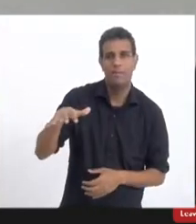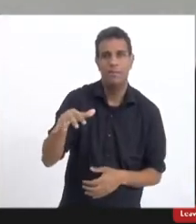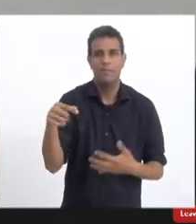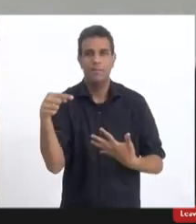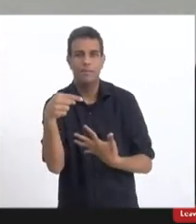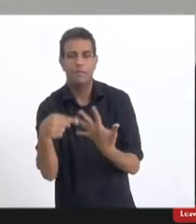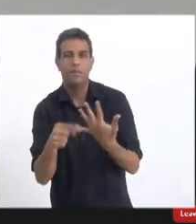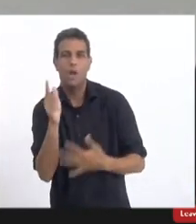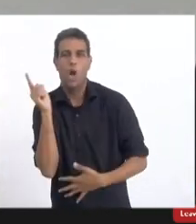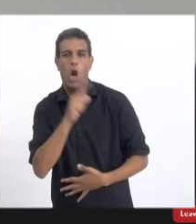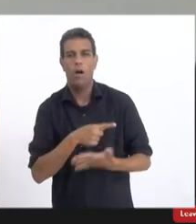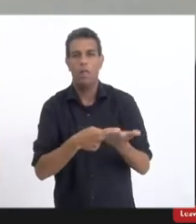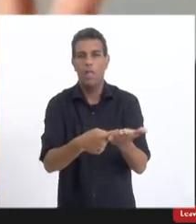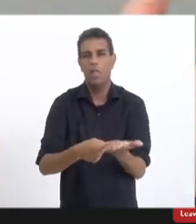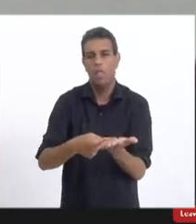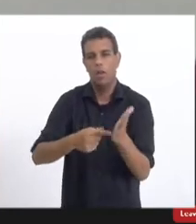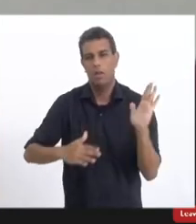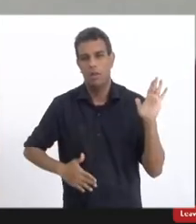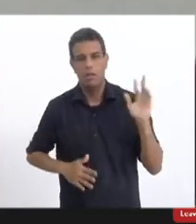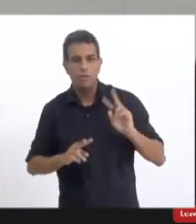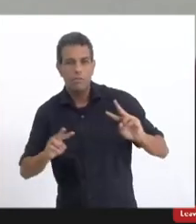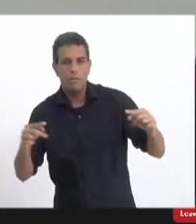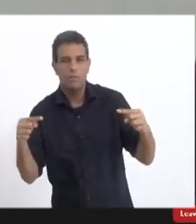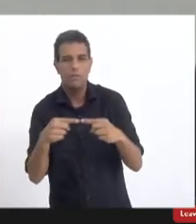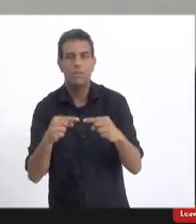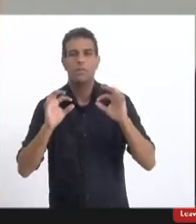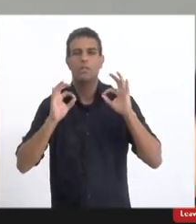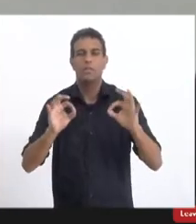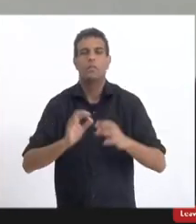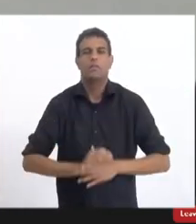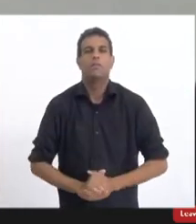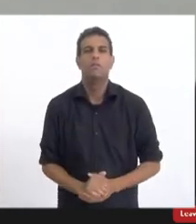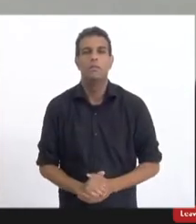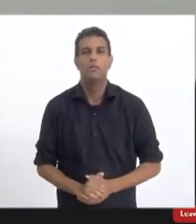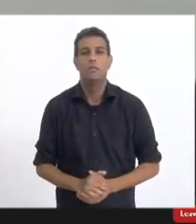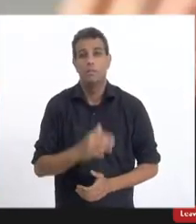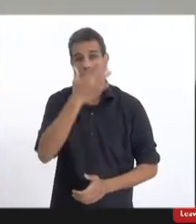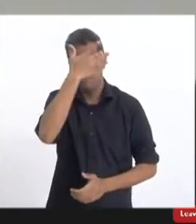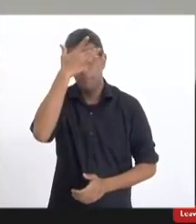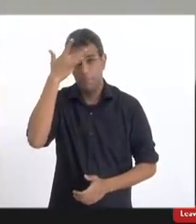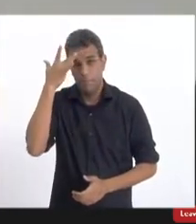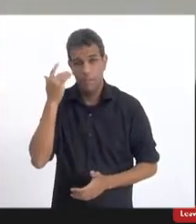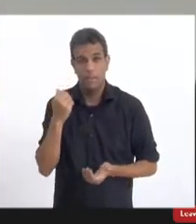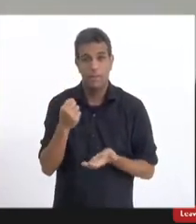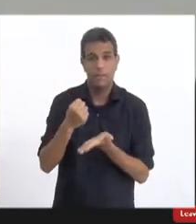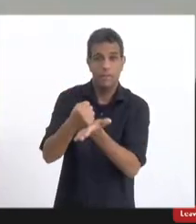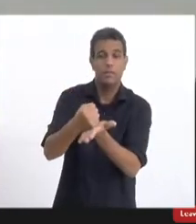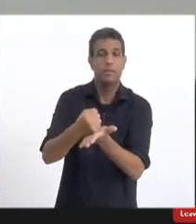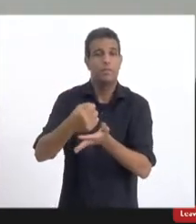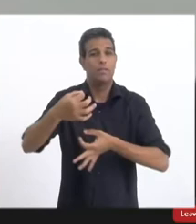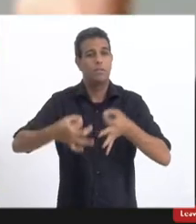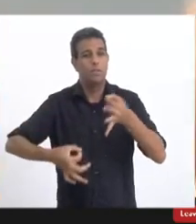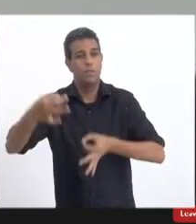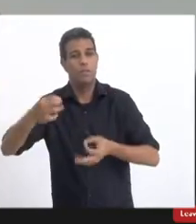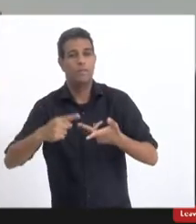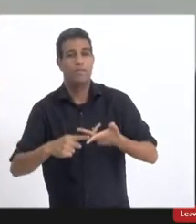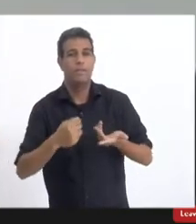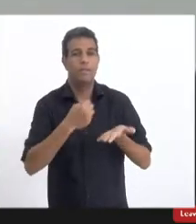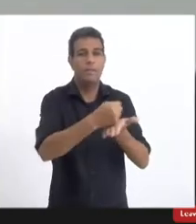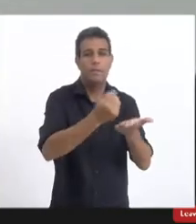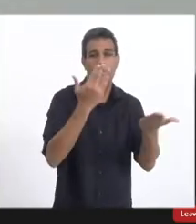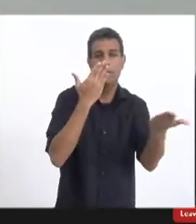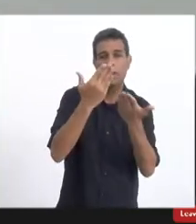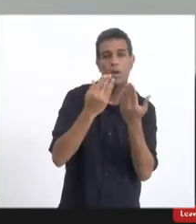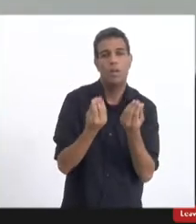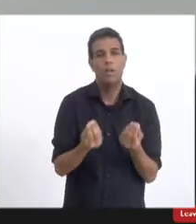hoje utilizado pelo tráfico. Então, a ideia de um centro de referência, onde o usuário pode ter assistência jurídica, assistência médica, assistência